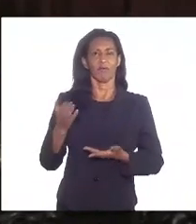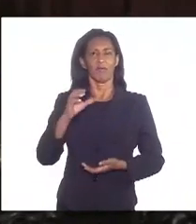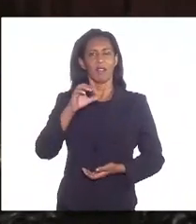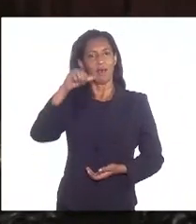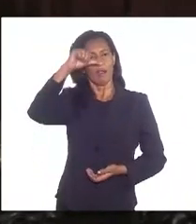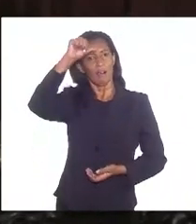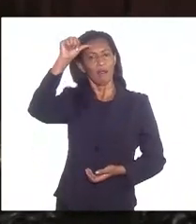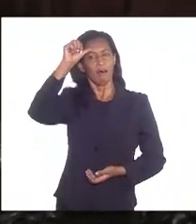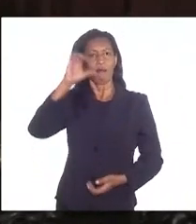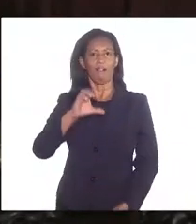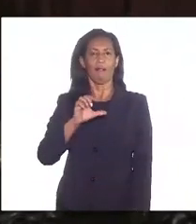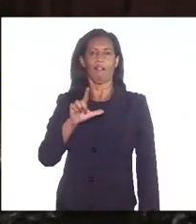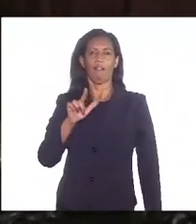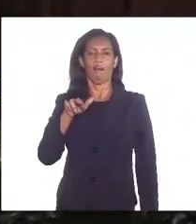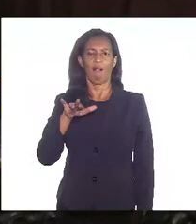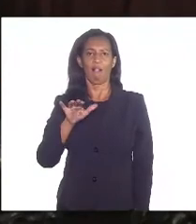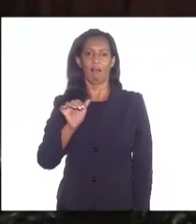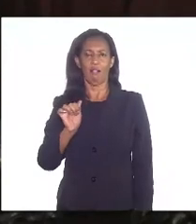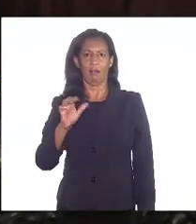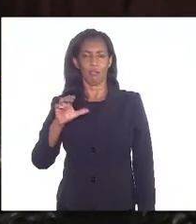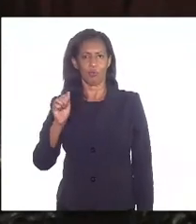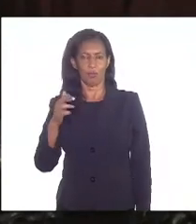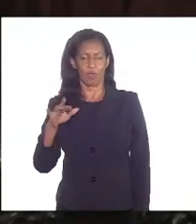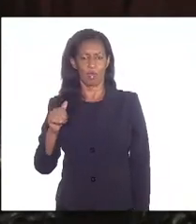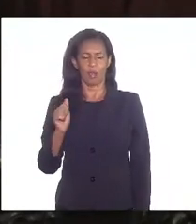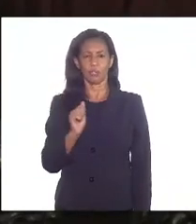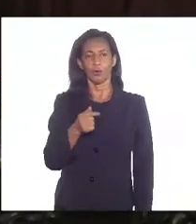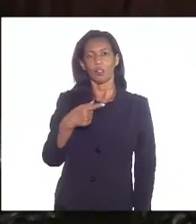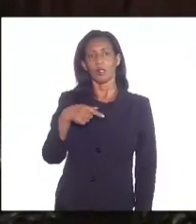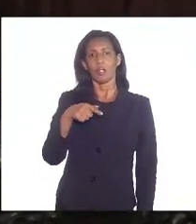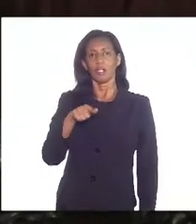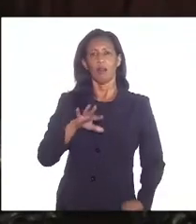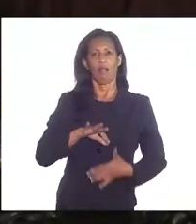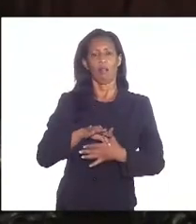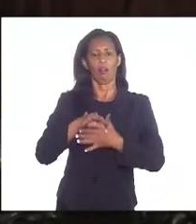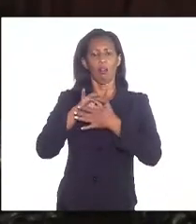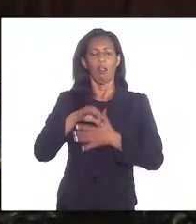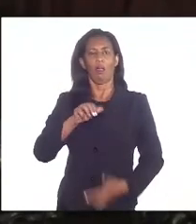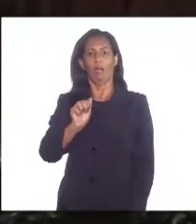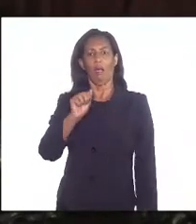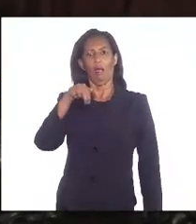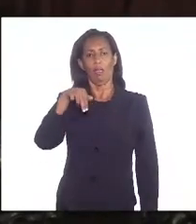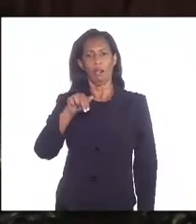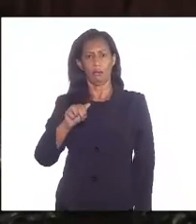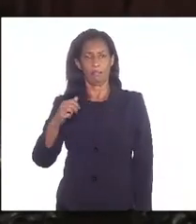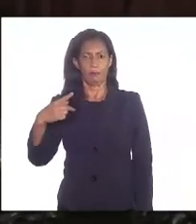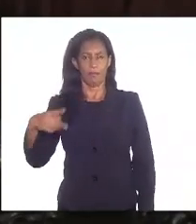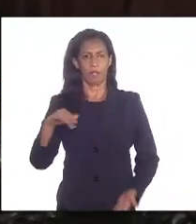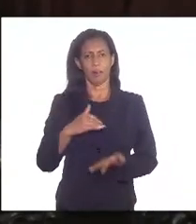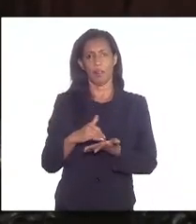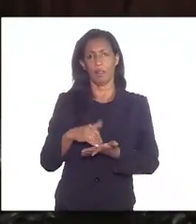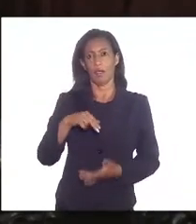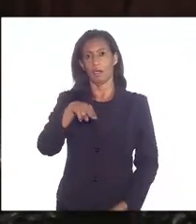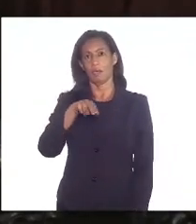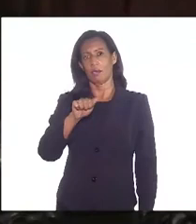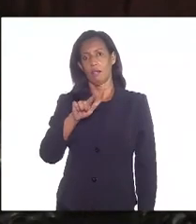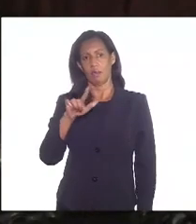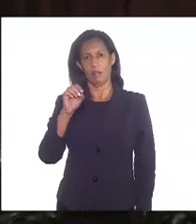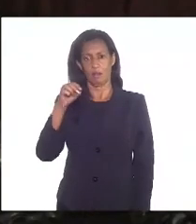Cláudio Castro, senhor Dirceu Amorelli, representante da NP, secretário Nelson